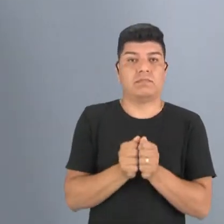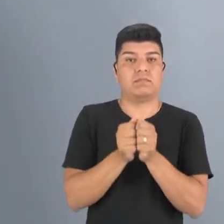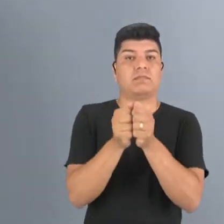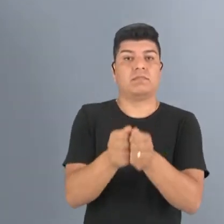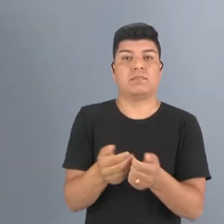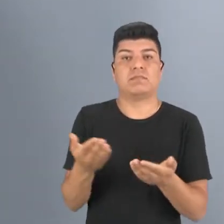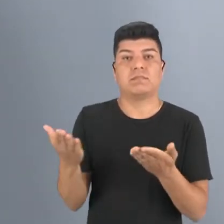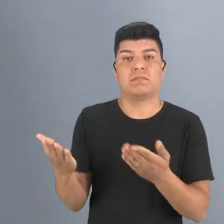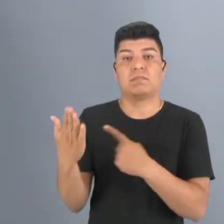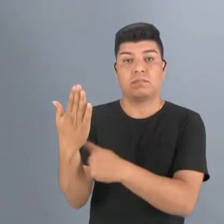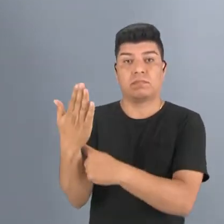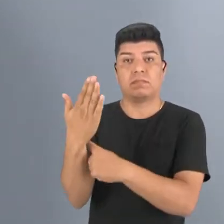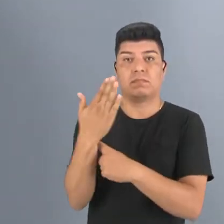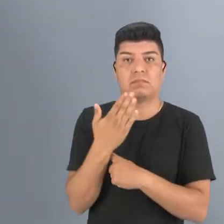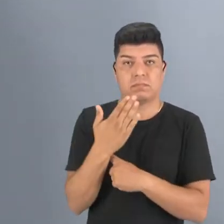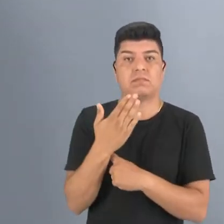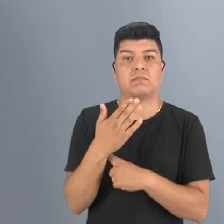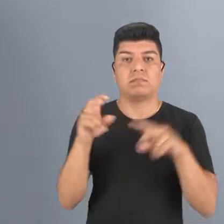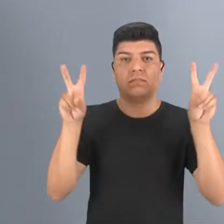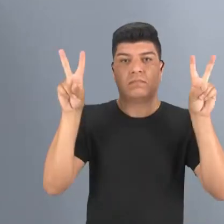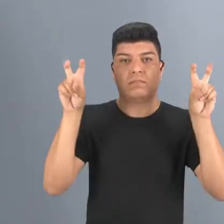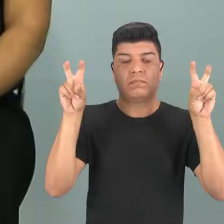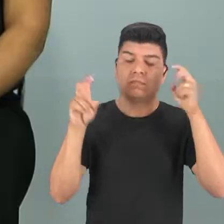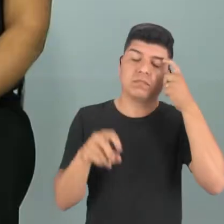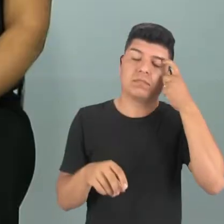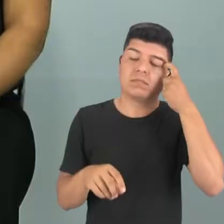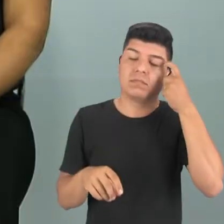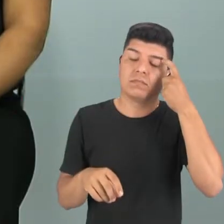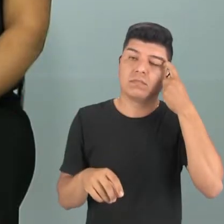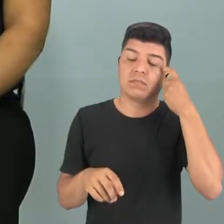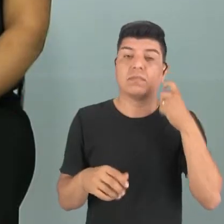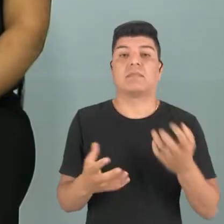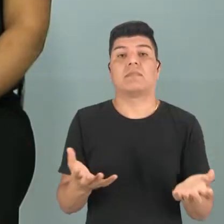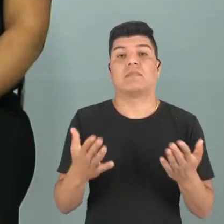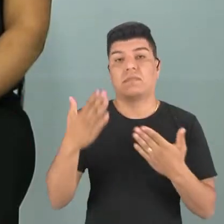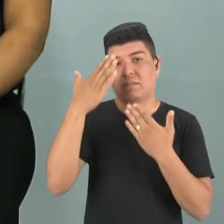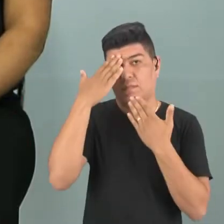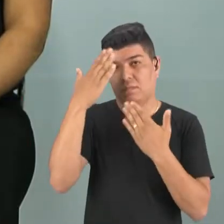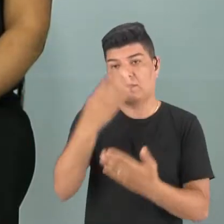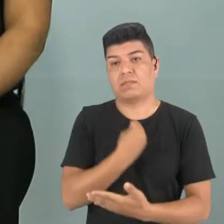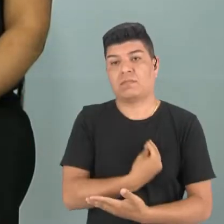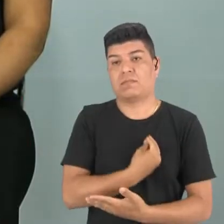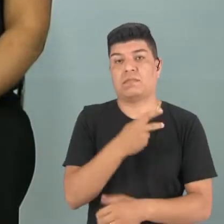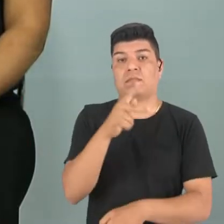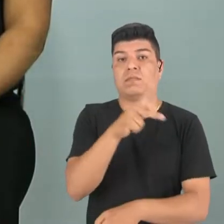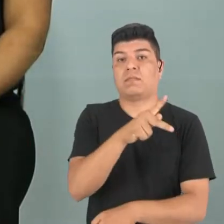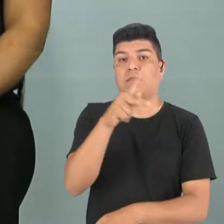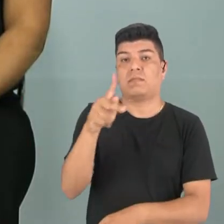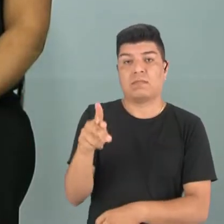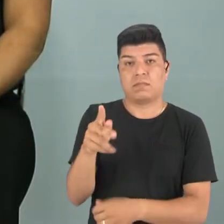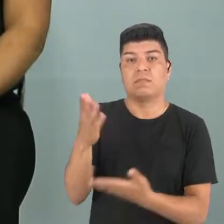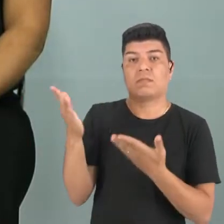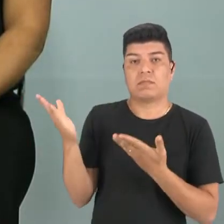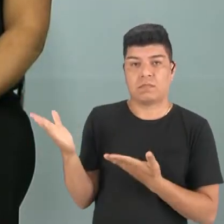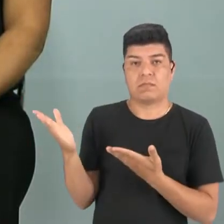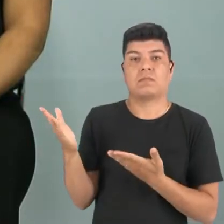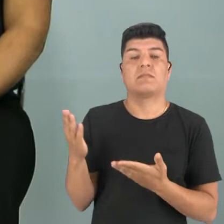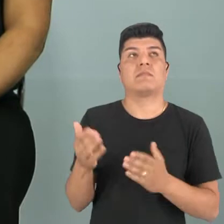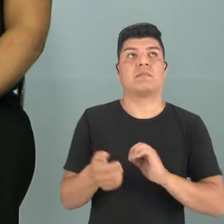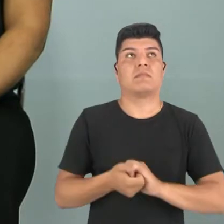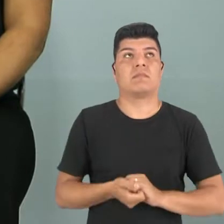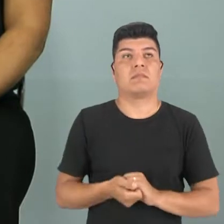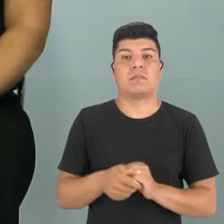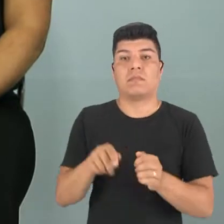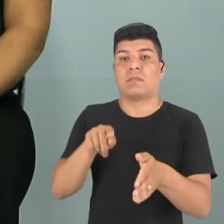nos ajudar a falar sobre isso, né? Eu gostaria de agradecer a presença da professora Francisca Gadelha aqui. E a